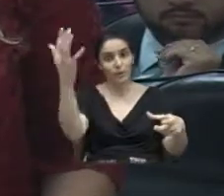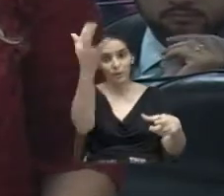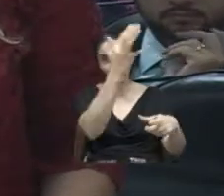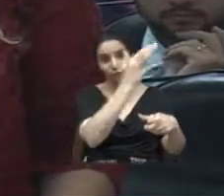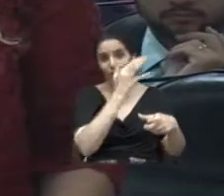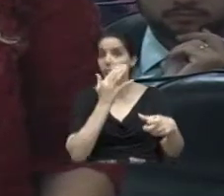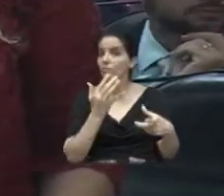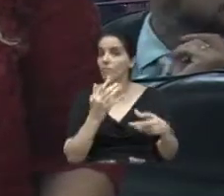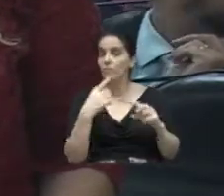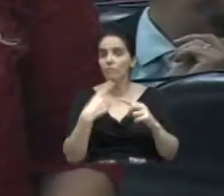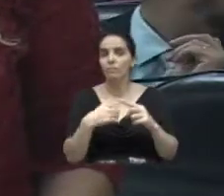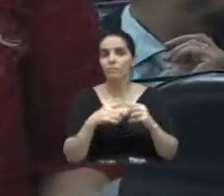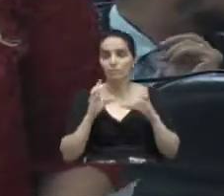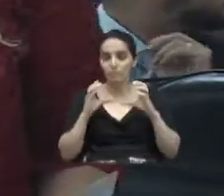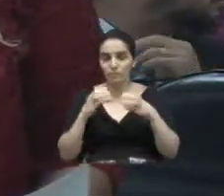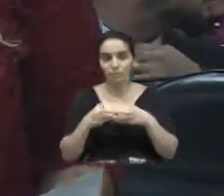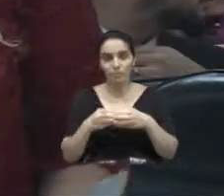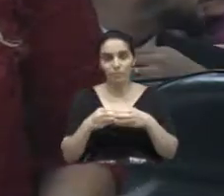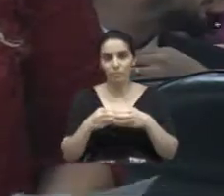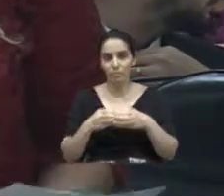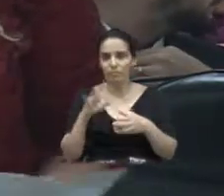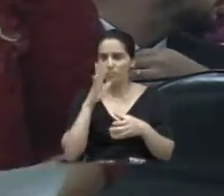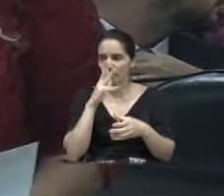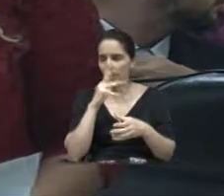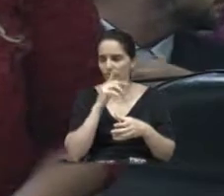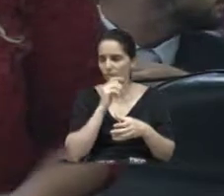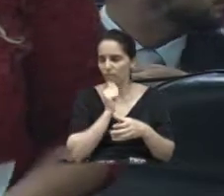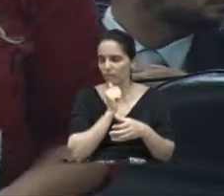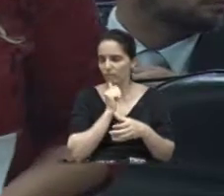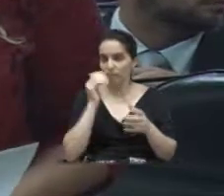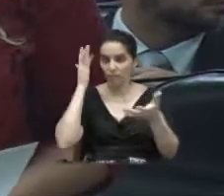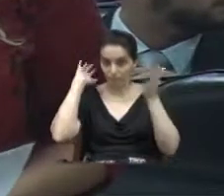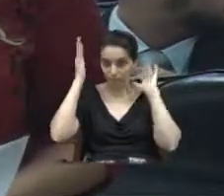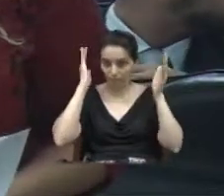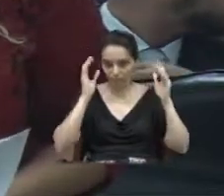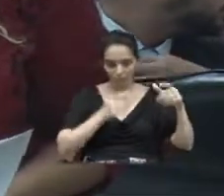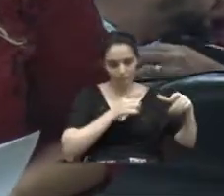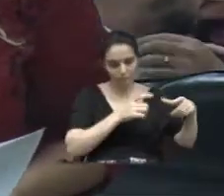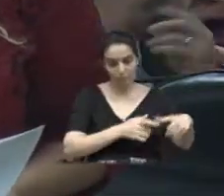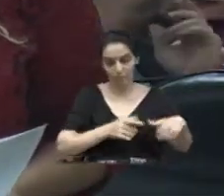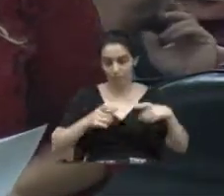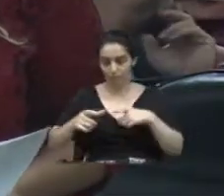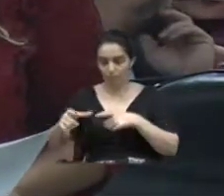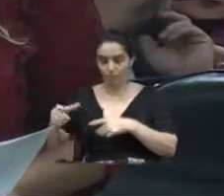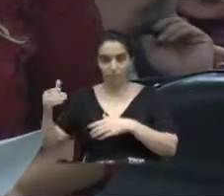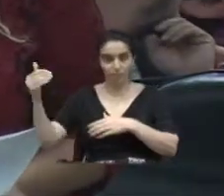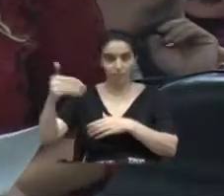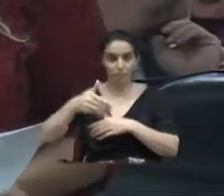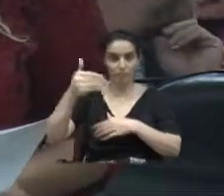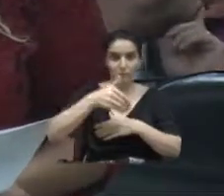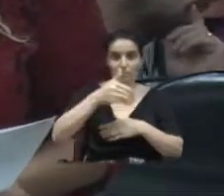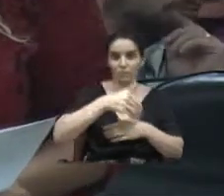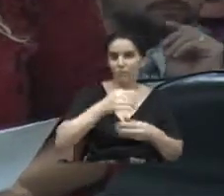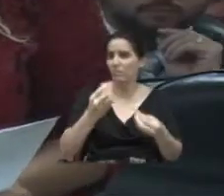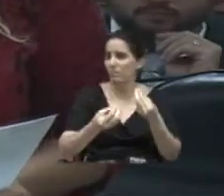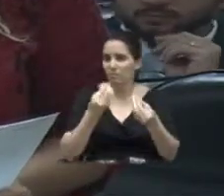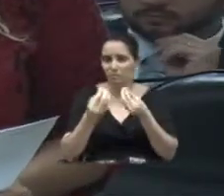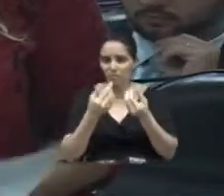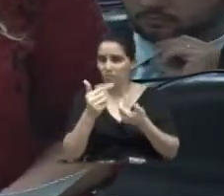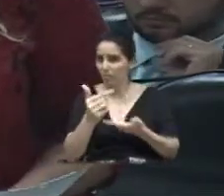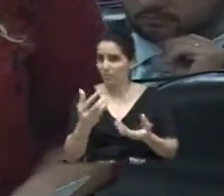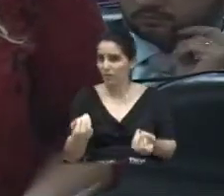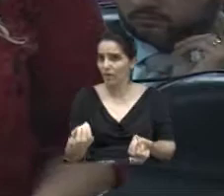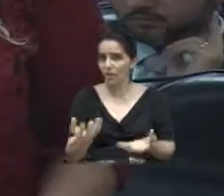passar. São muitos bairros na cidade. Então, é isso, senhor presidente. Vou aguardar a resposta do